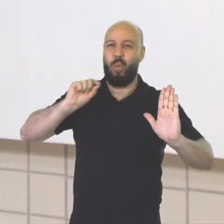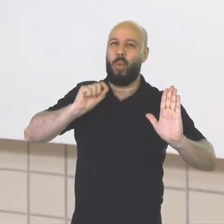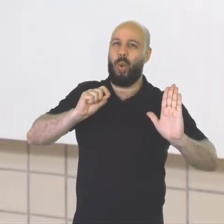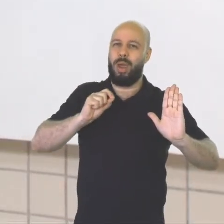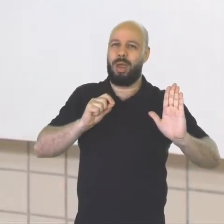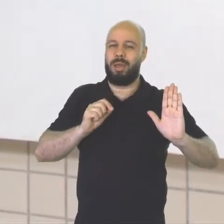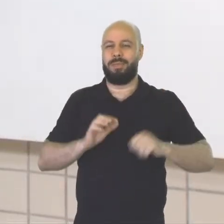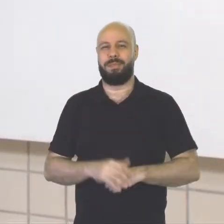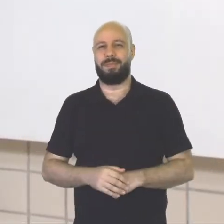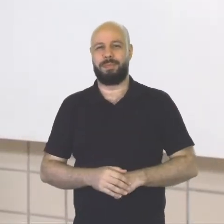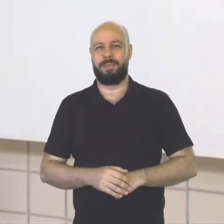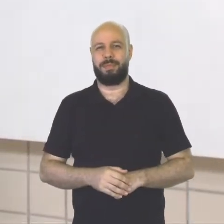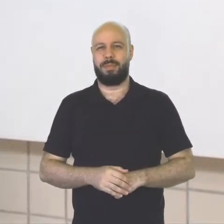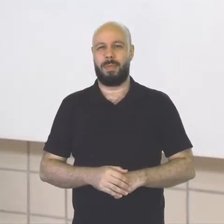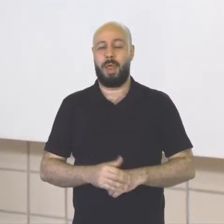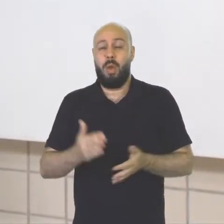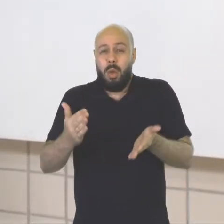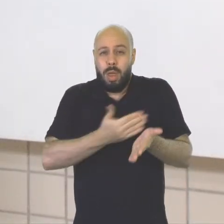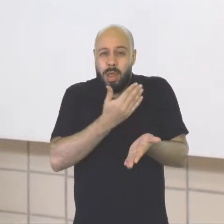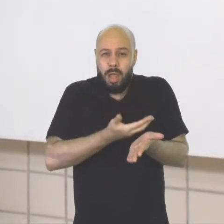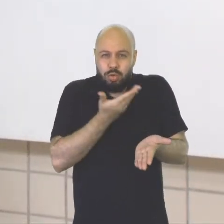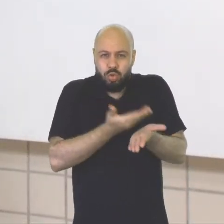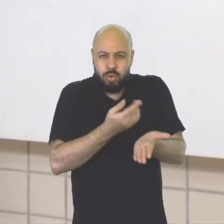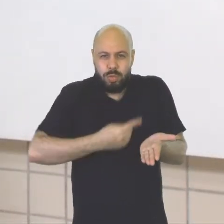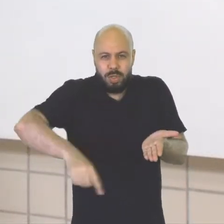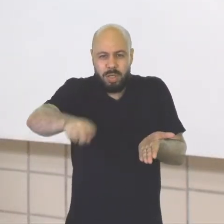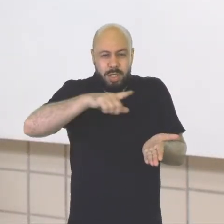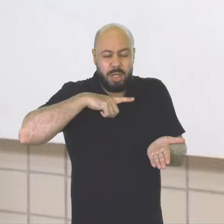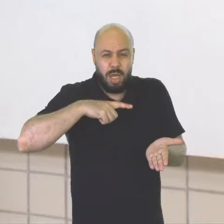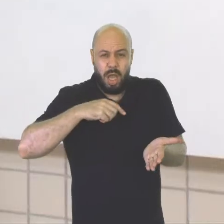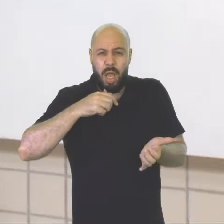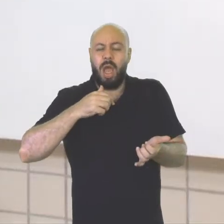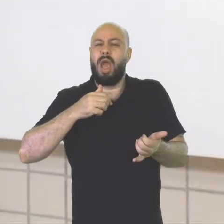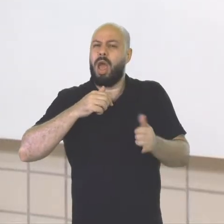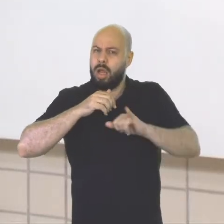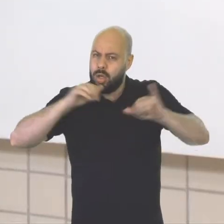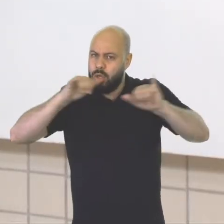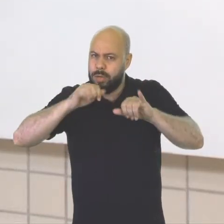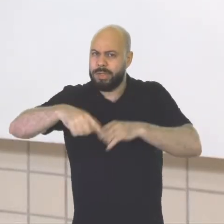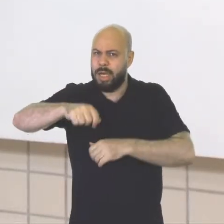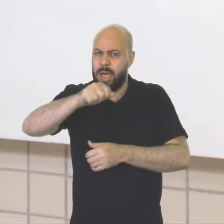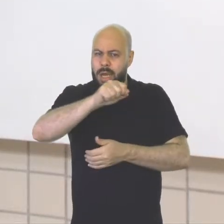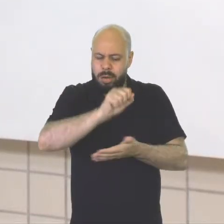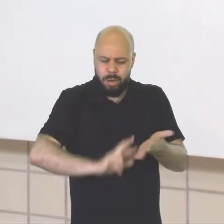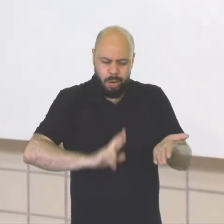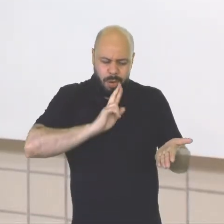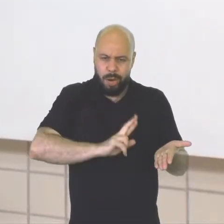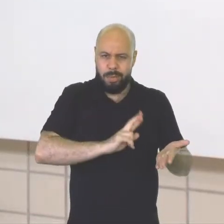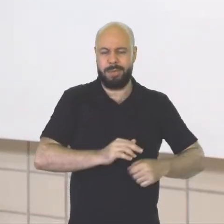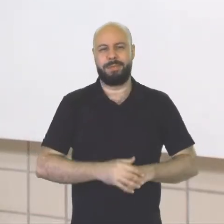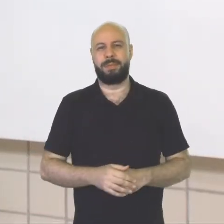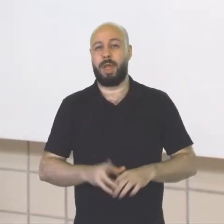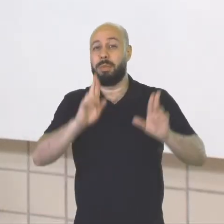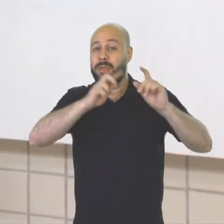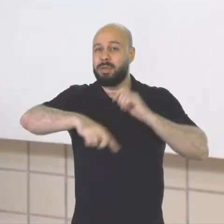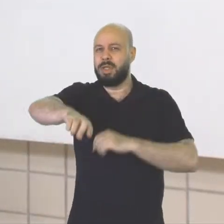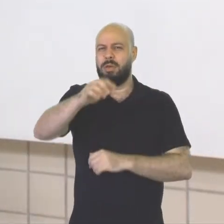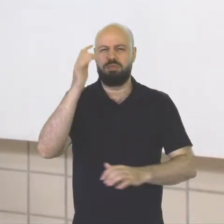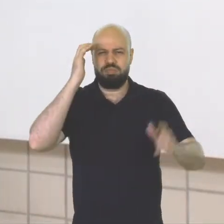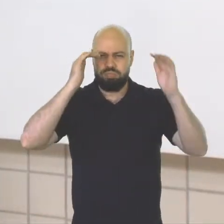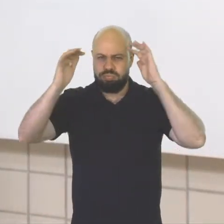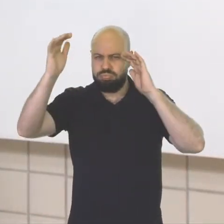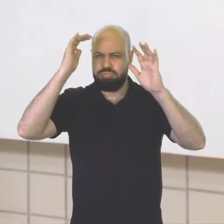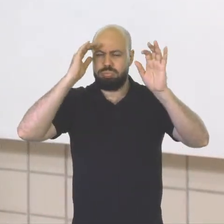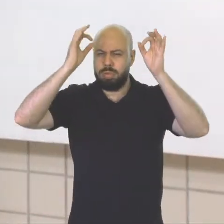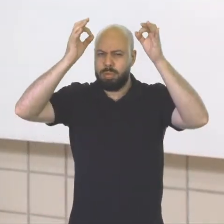No caderno de estudo de vocês tem algumas notícias aí para que vocês possam responder. Então eu espero que vocês reflitam, assim como